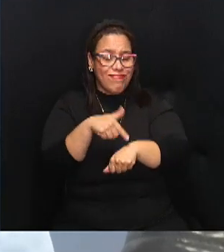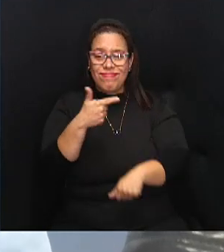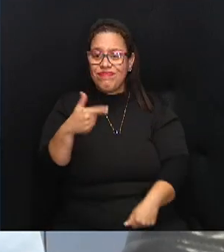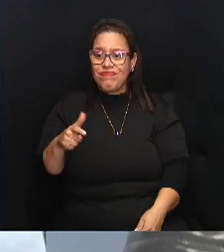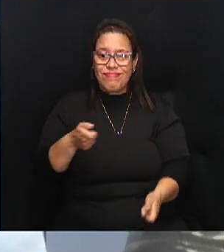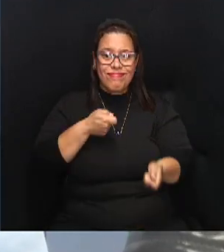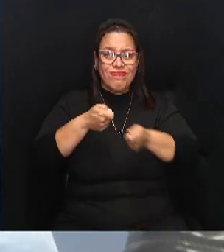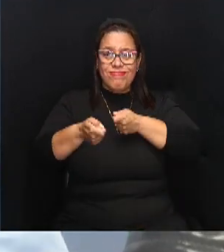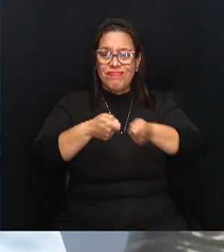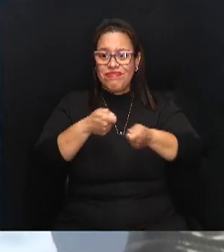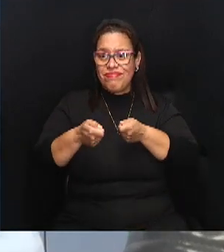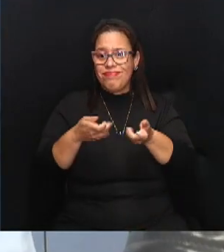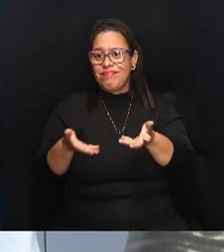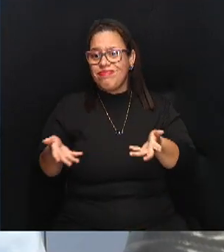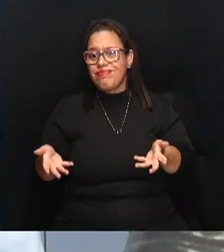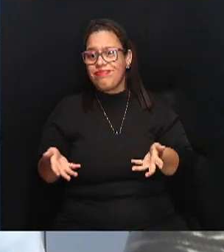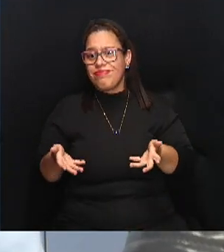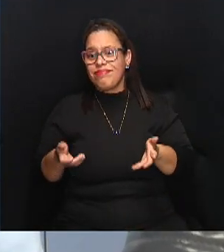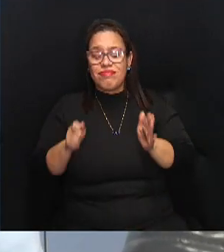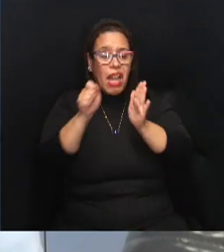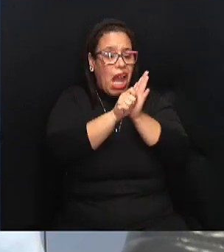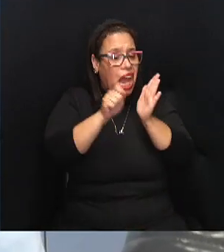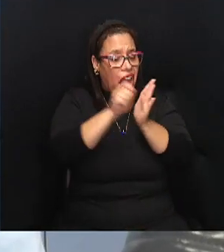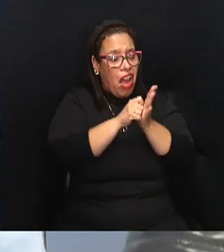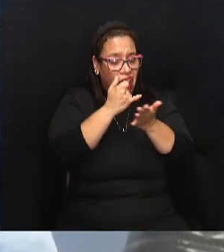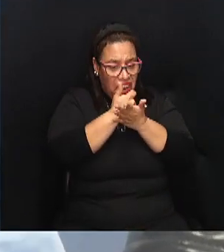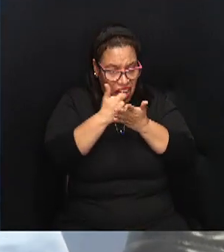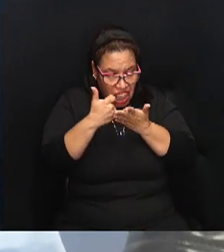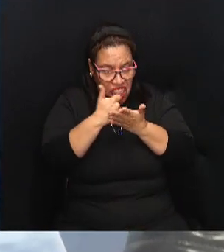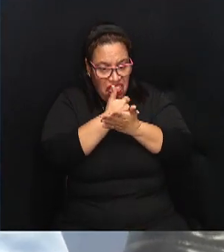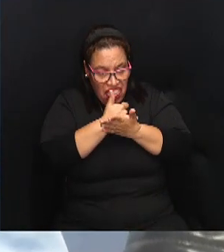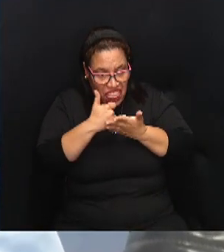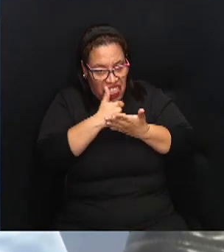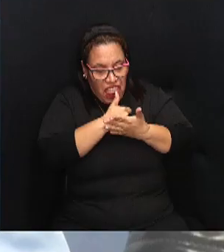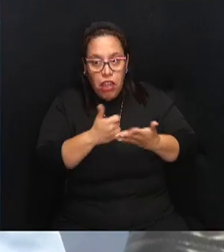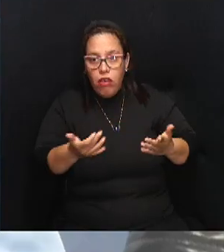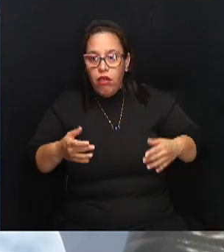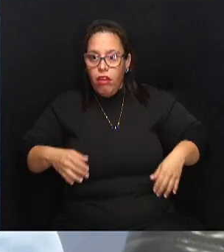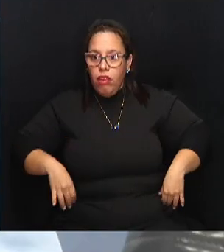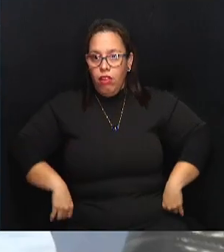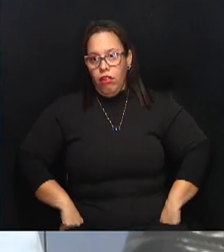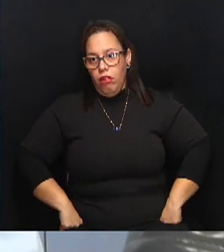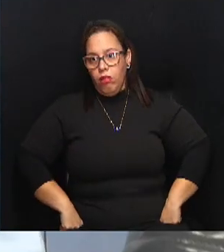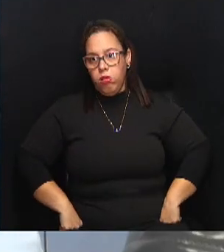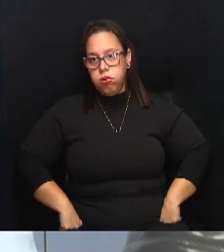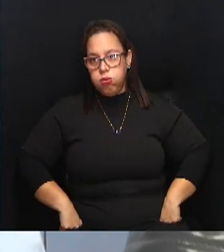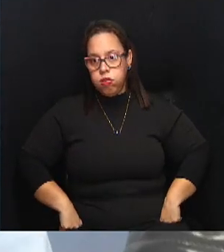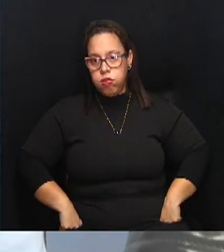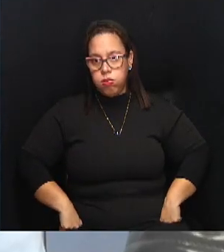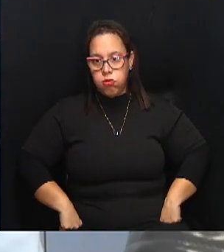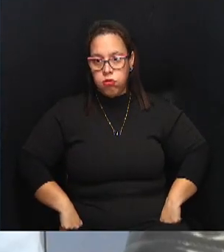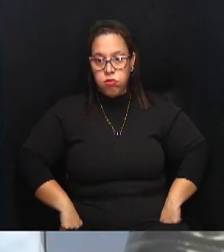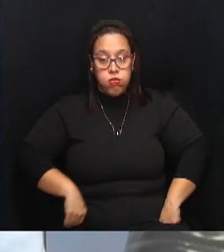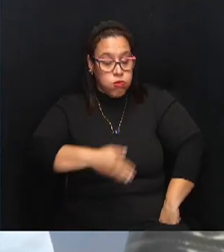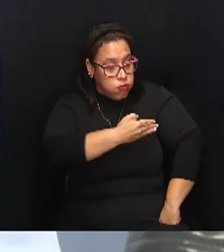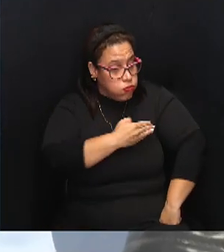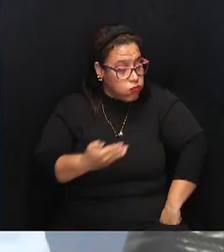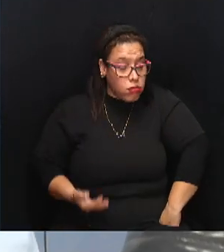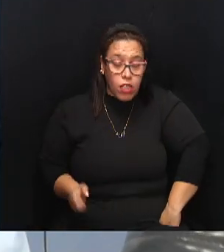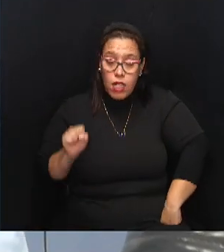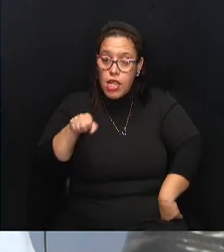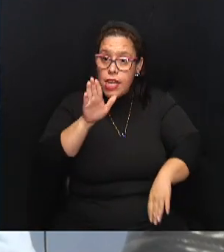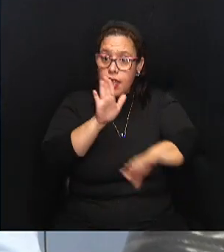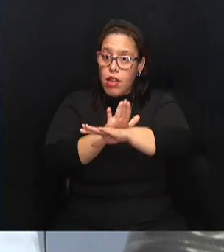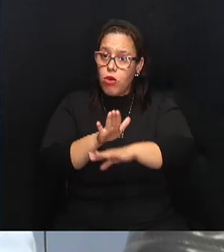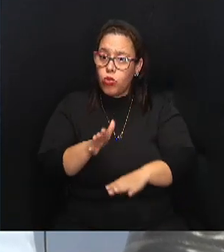sobre seus atos. Estão sob efeito de crack. E daí, cabe ao poder público, sim, intervir e tomar